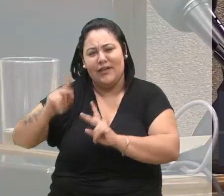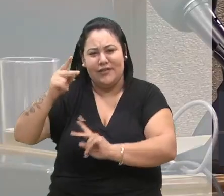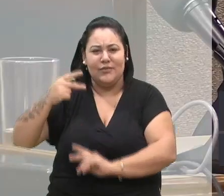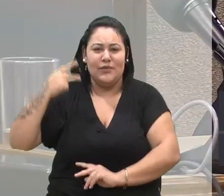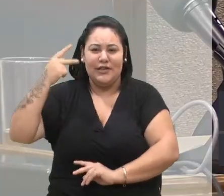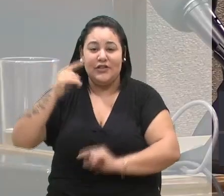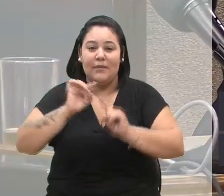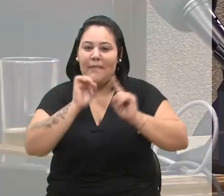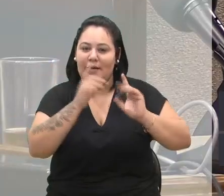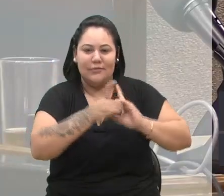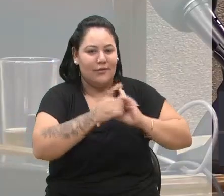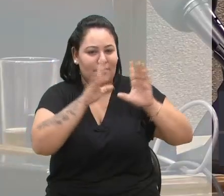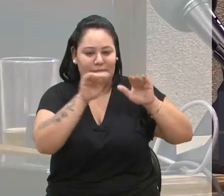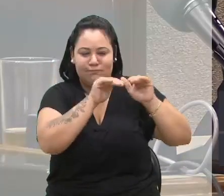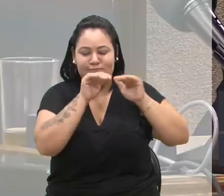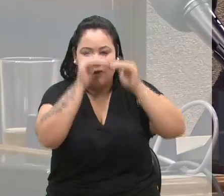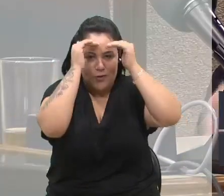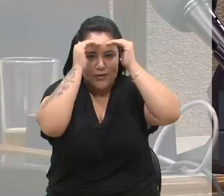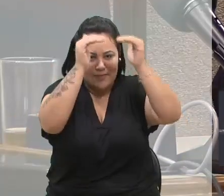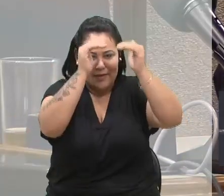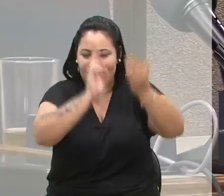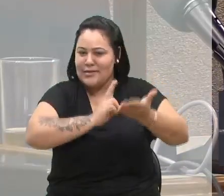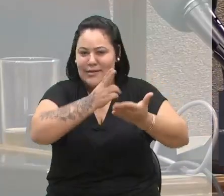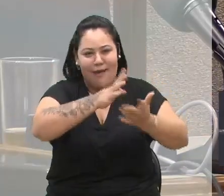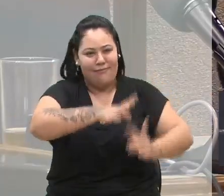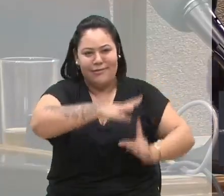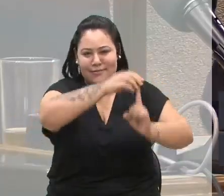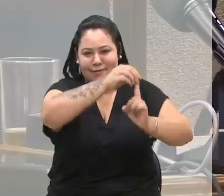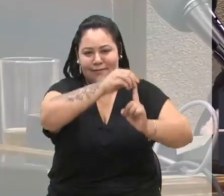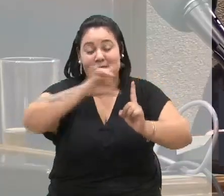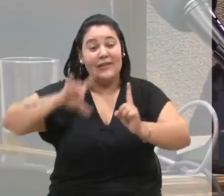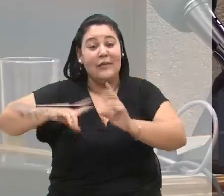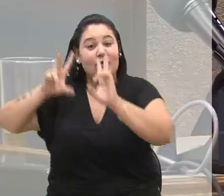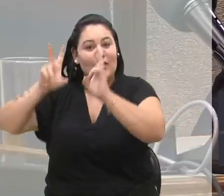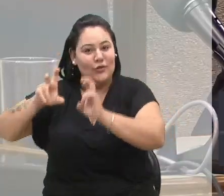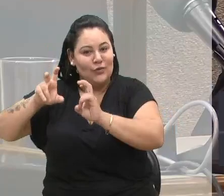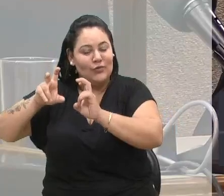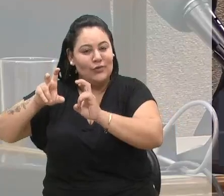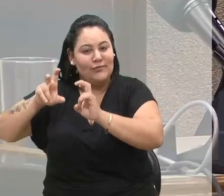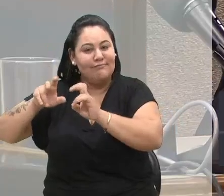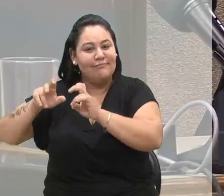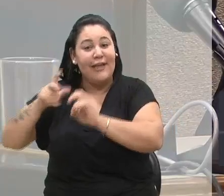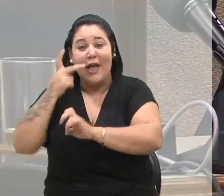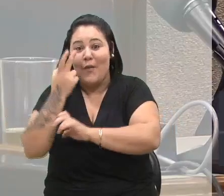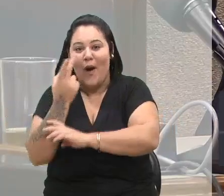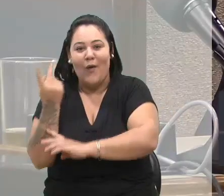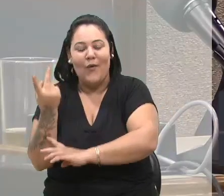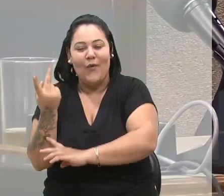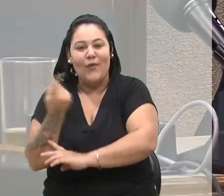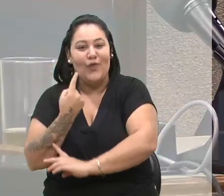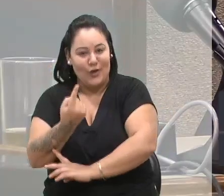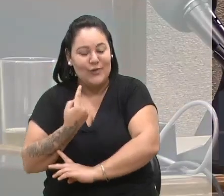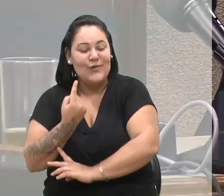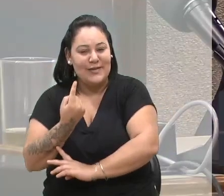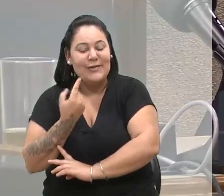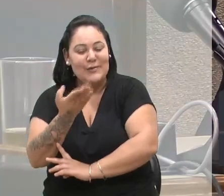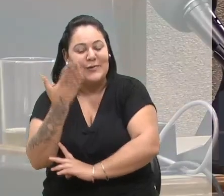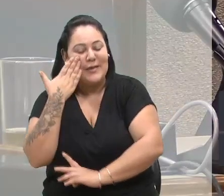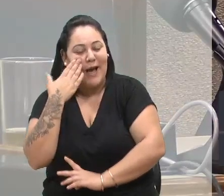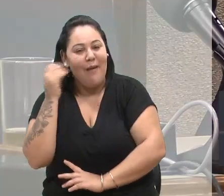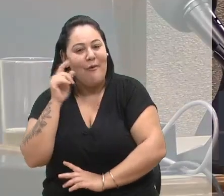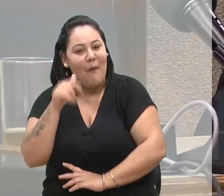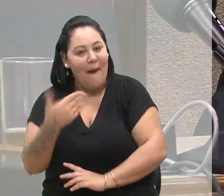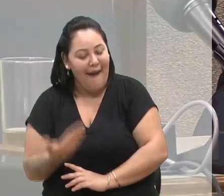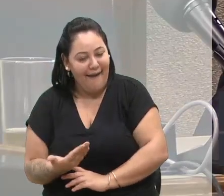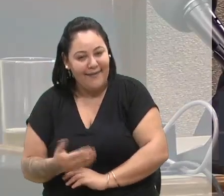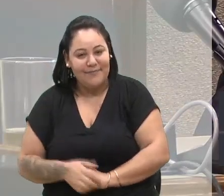democracia acima de tudo e o respeito. Temos um assunto que é muito em comum nosso, que o senhor sabe qual é, e quero lhe